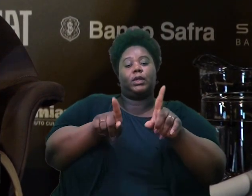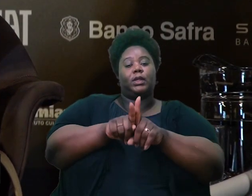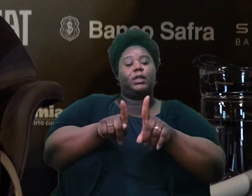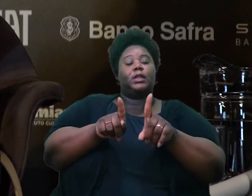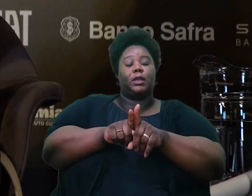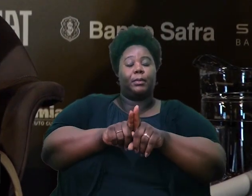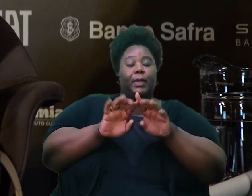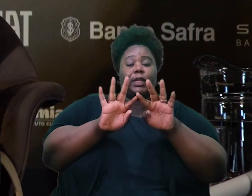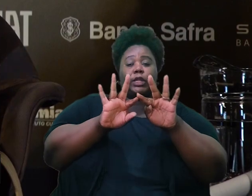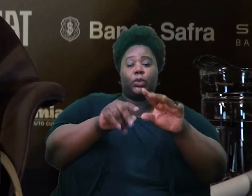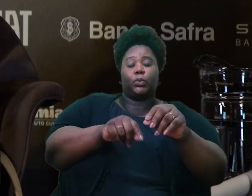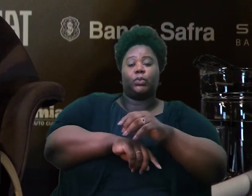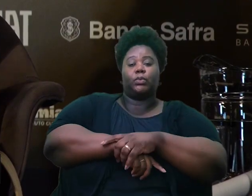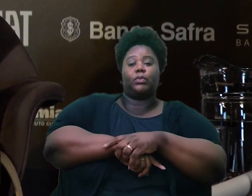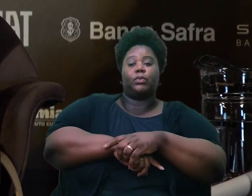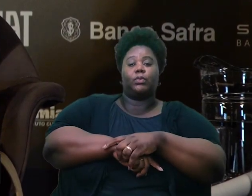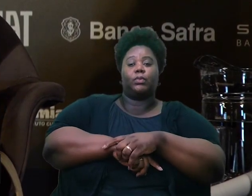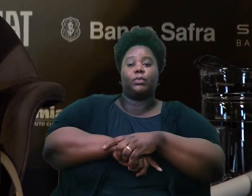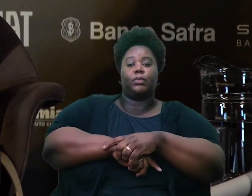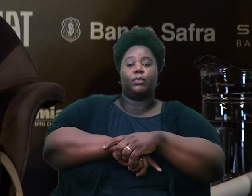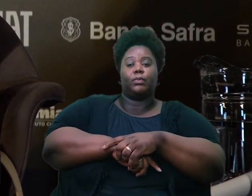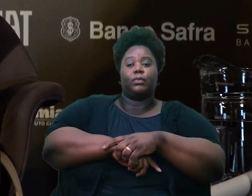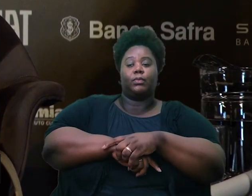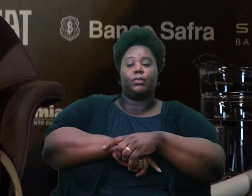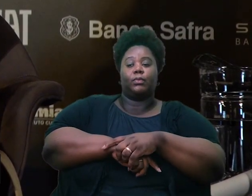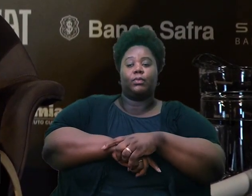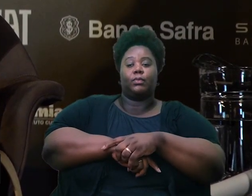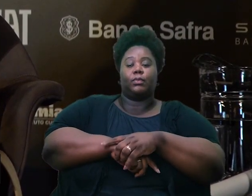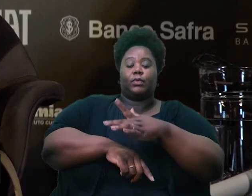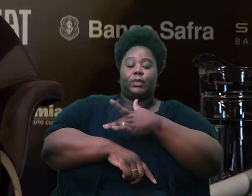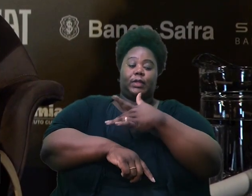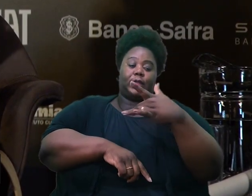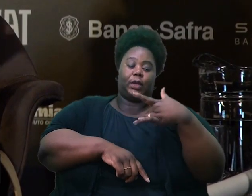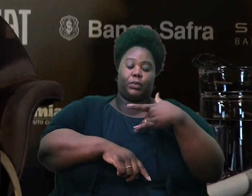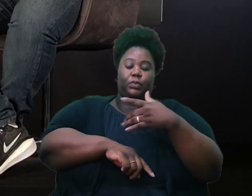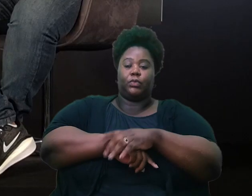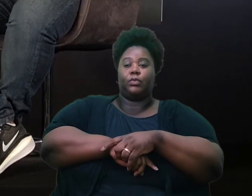um corpo, pulse com saúde.